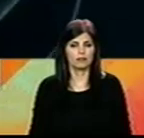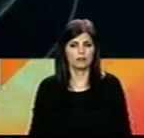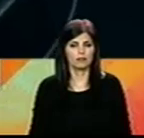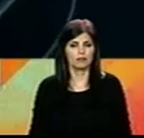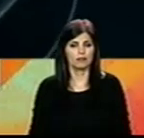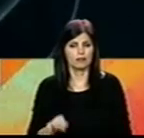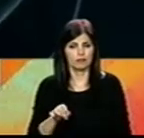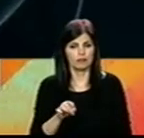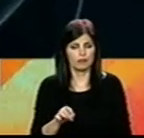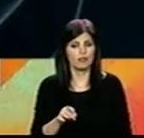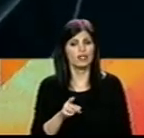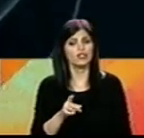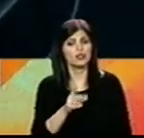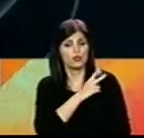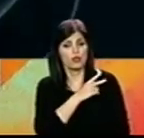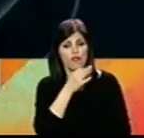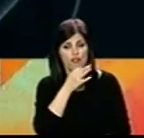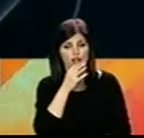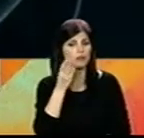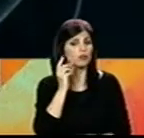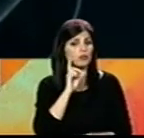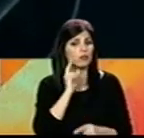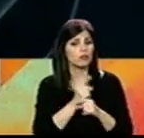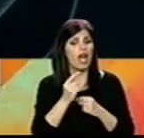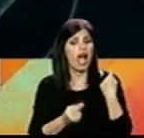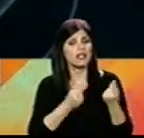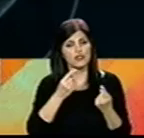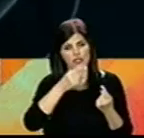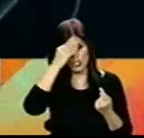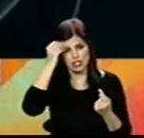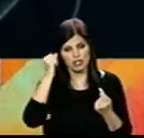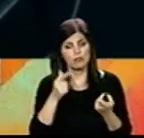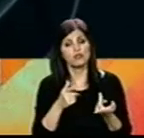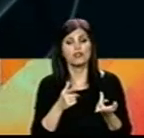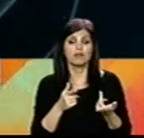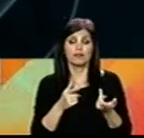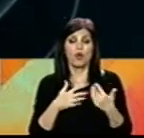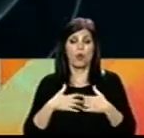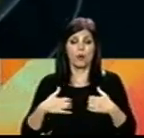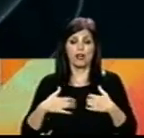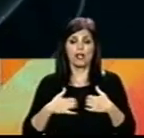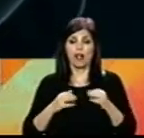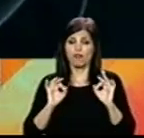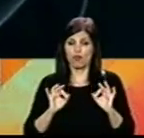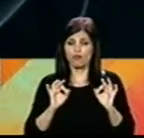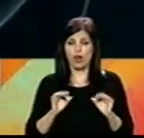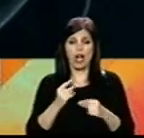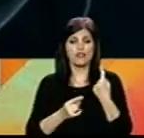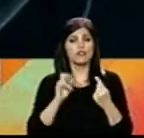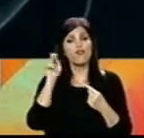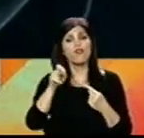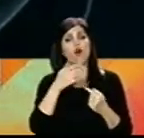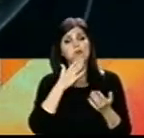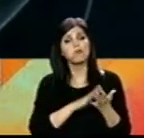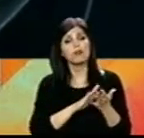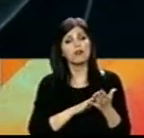E isto que o chefe fala é uma coisa importante, porque nós muitas vezes esquecemos que o bacalhau também tem ponto. Muitas vezes vamos aos restaurantes e perguntam-nos o ponto